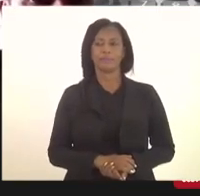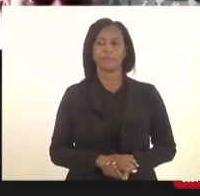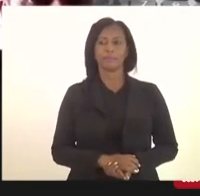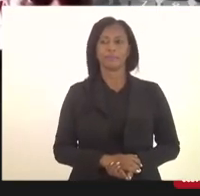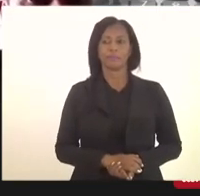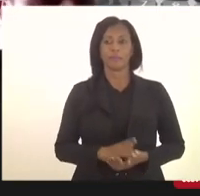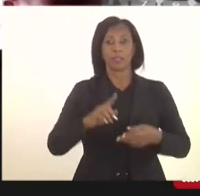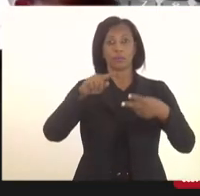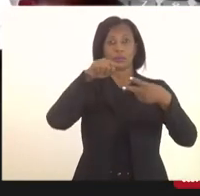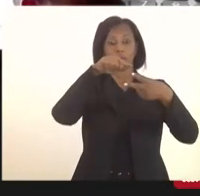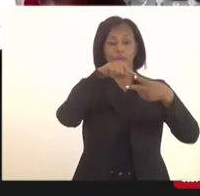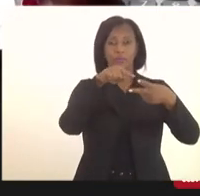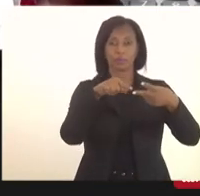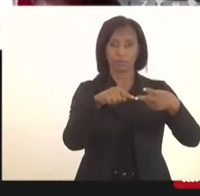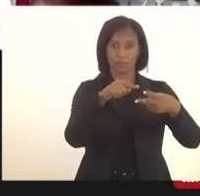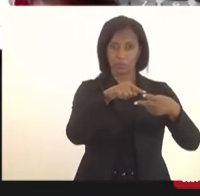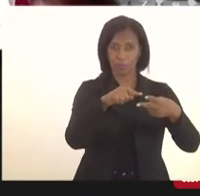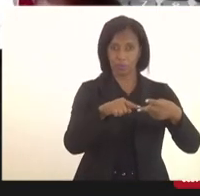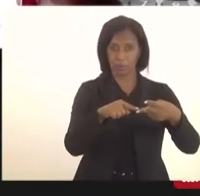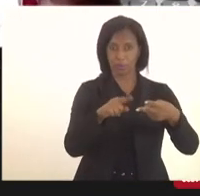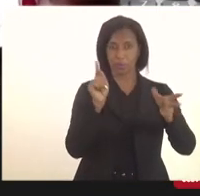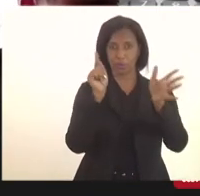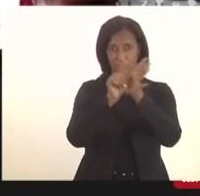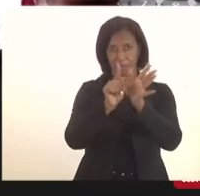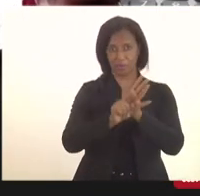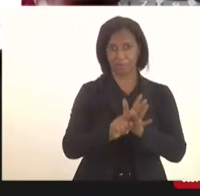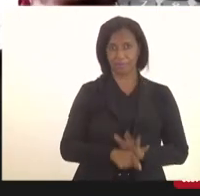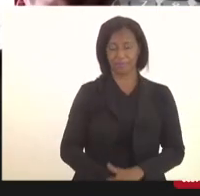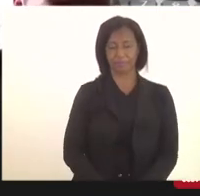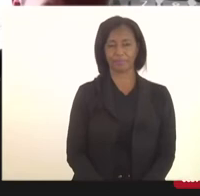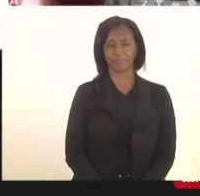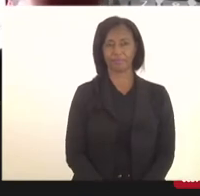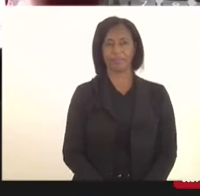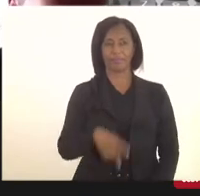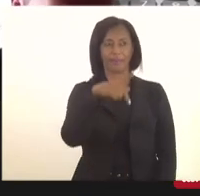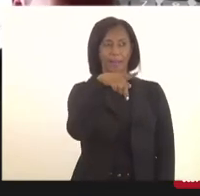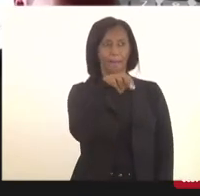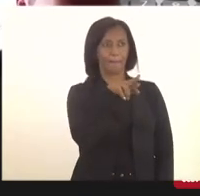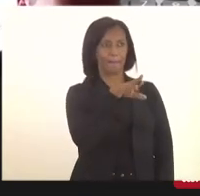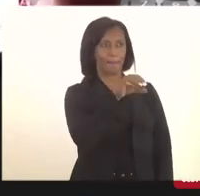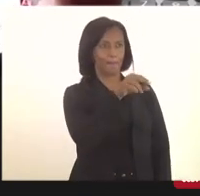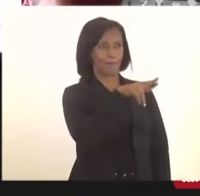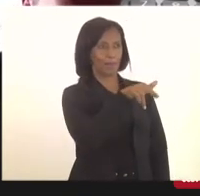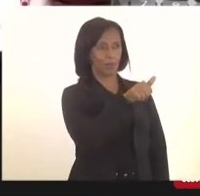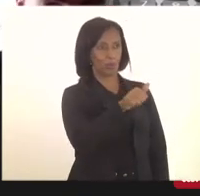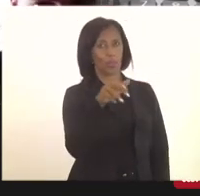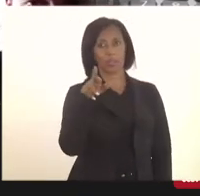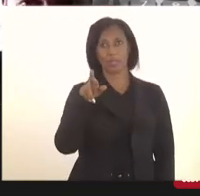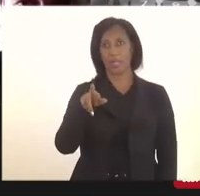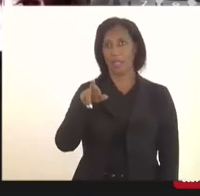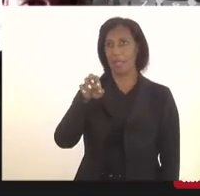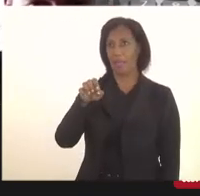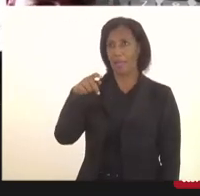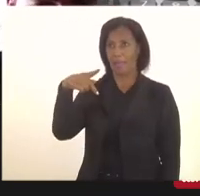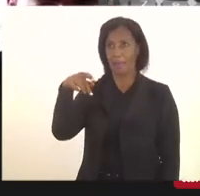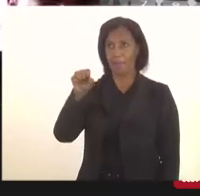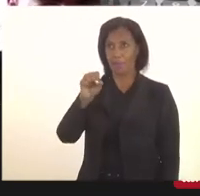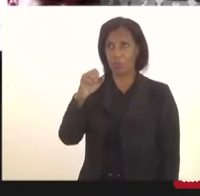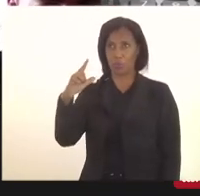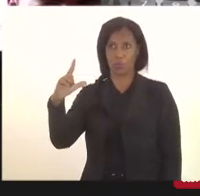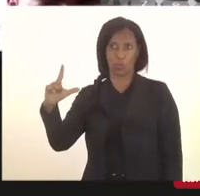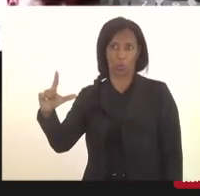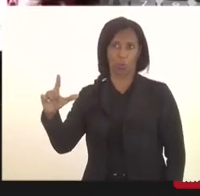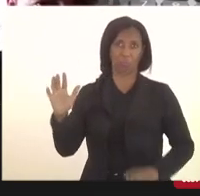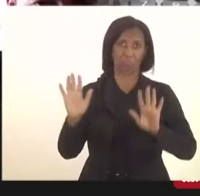duas questões para Petronas e para Repsol, porque para Petrobras